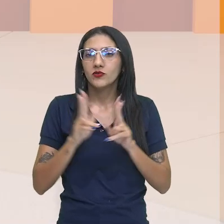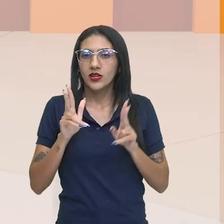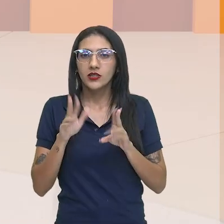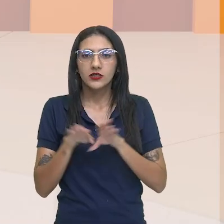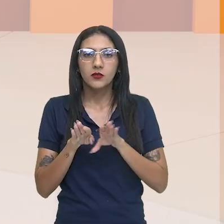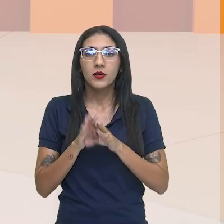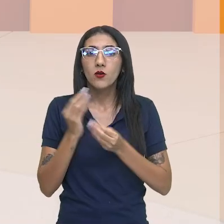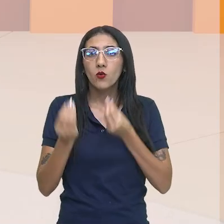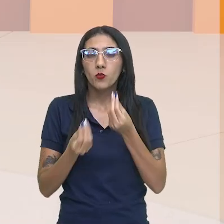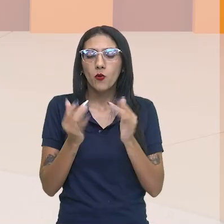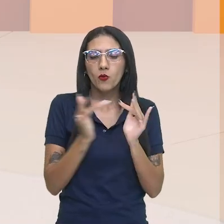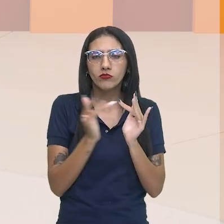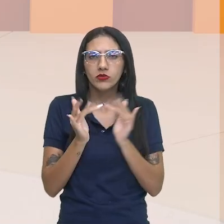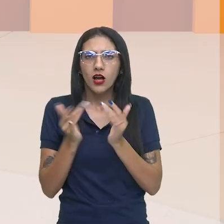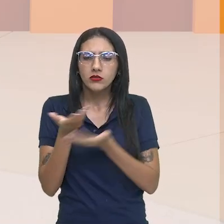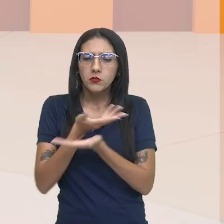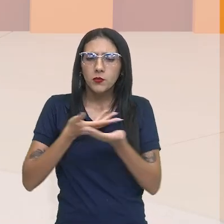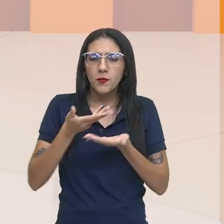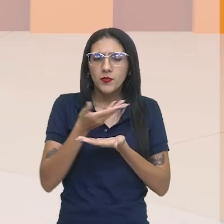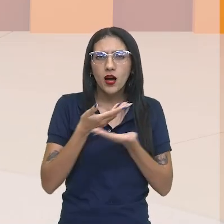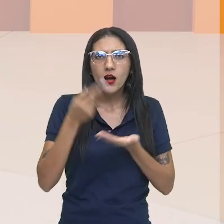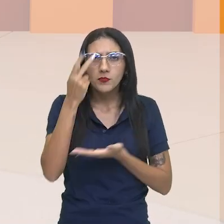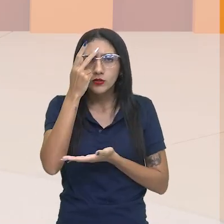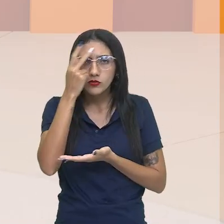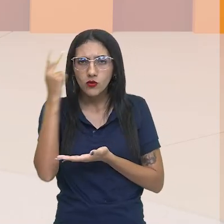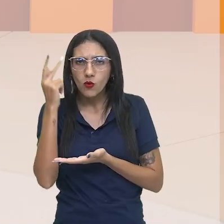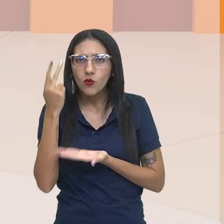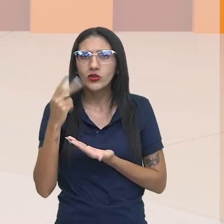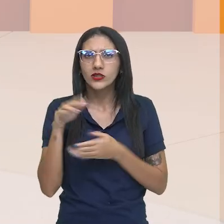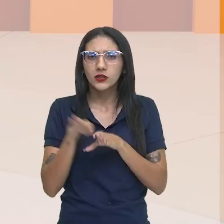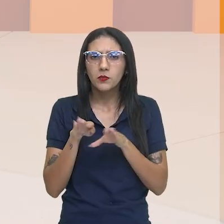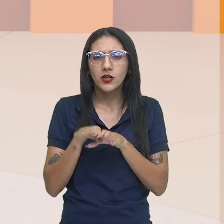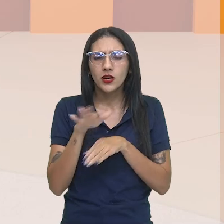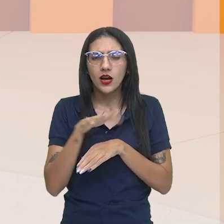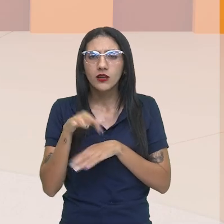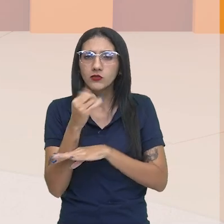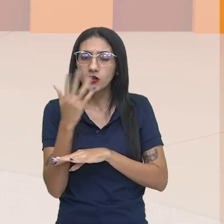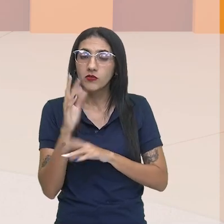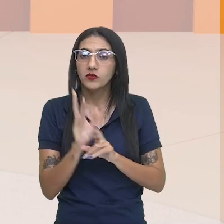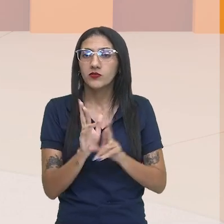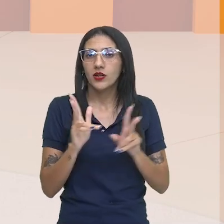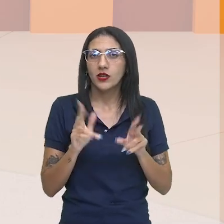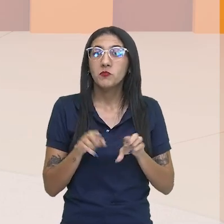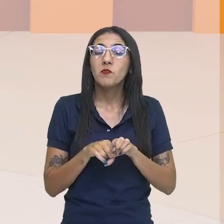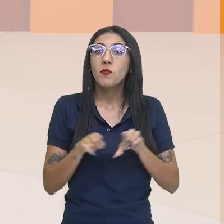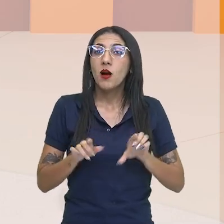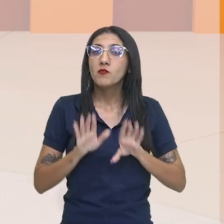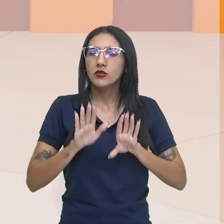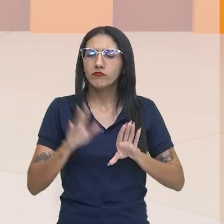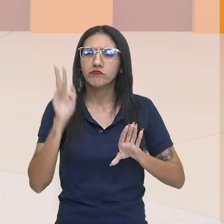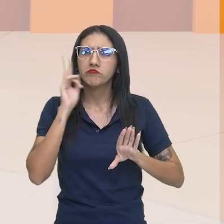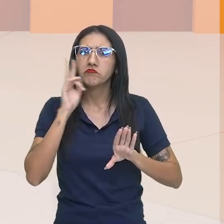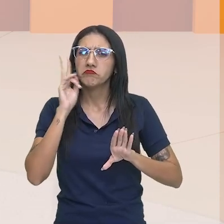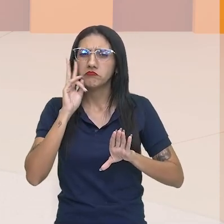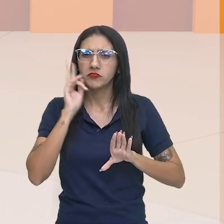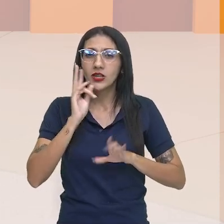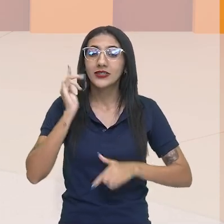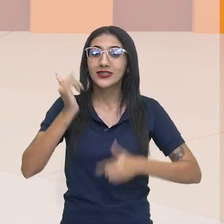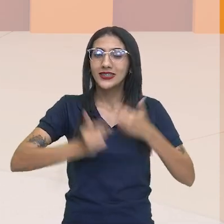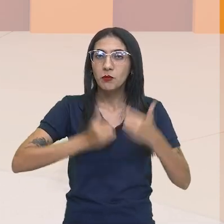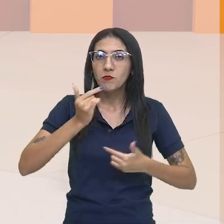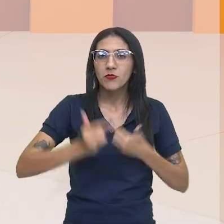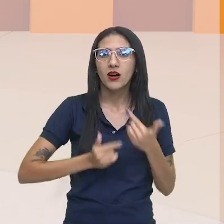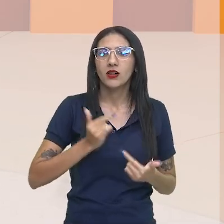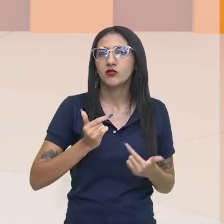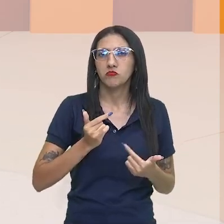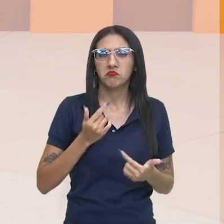forma como as pessoas interagem ali com a paisagem também é diferente. Né? Mas lembrando sempre que trabalho é trabalho,